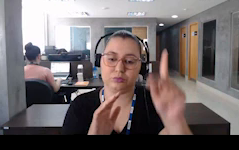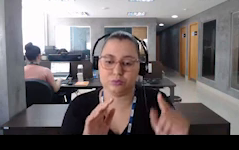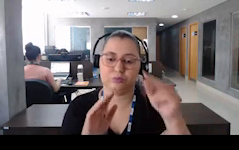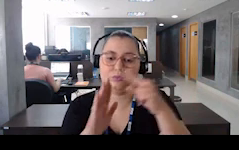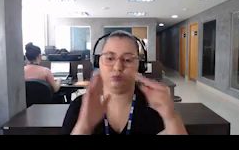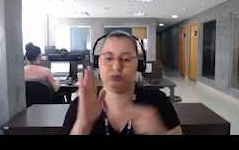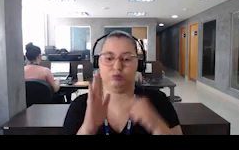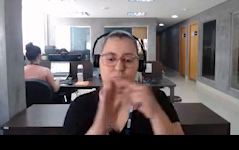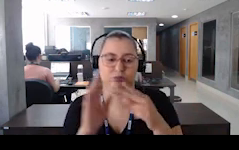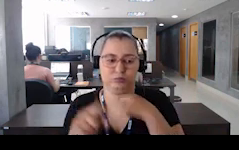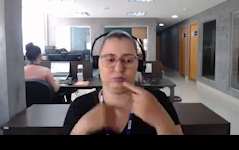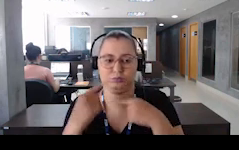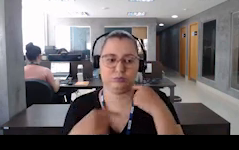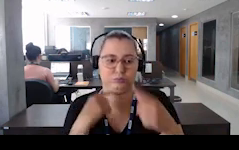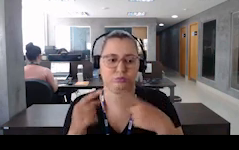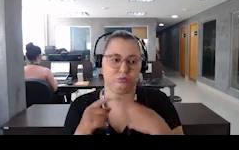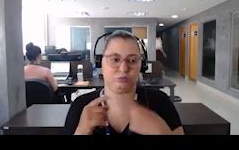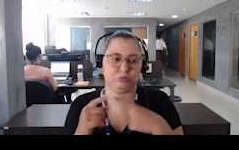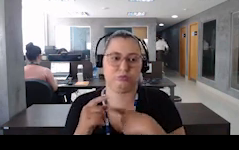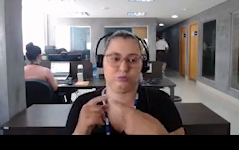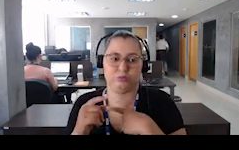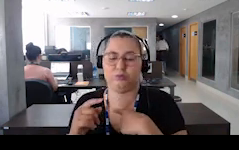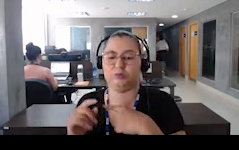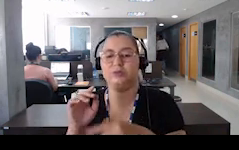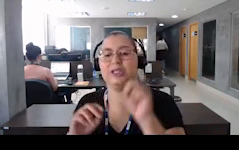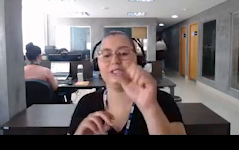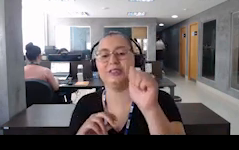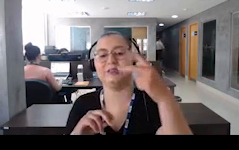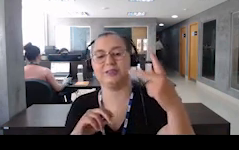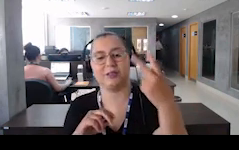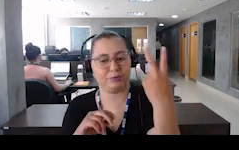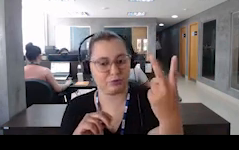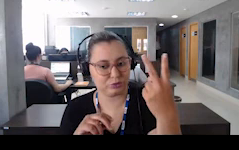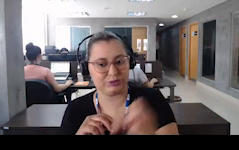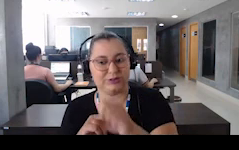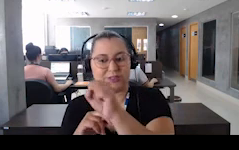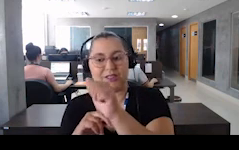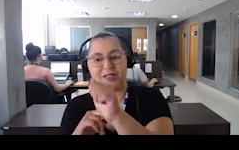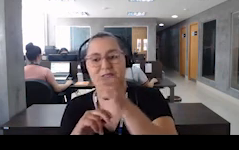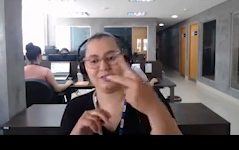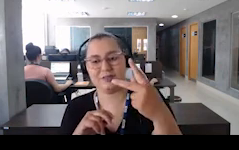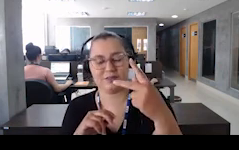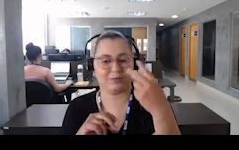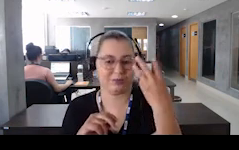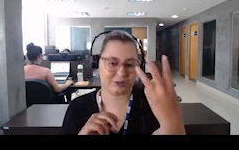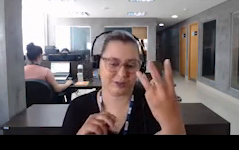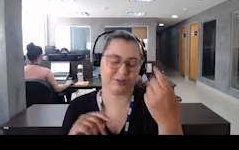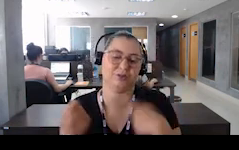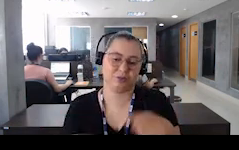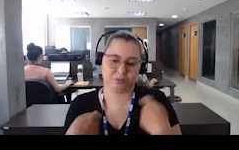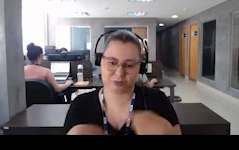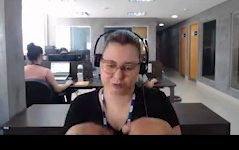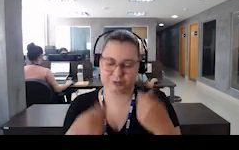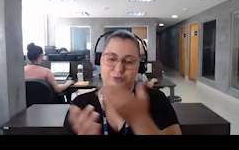esse feedback, né? E tirar as dúvidas também, principalmente com relação a SAP 2 e a SAP 3, tudo bem? Mas para